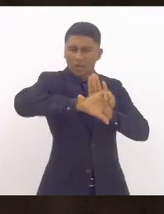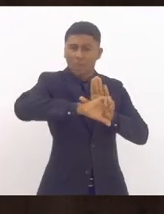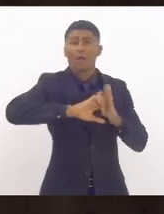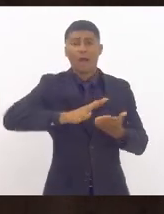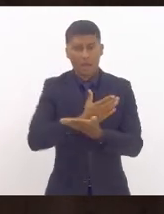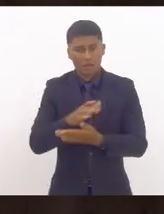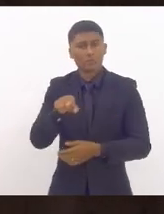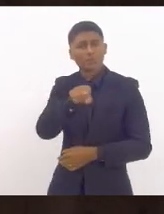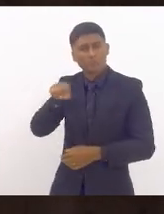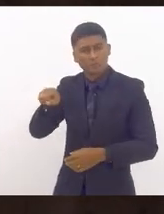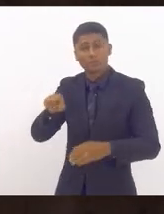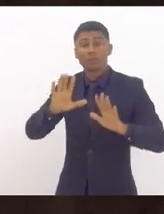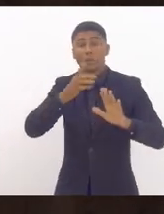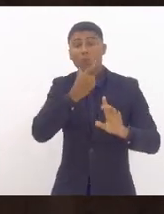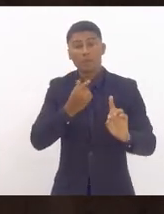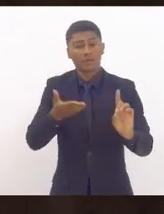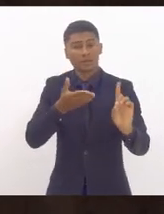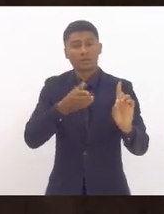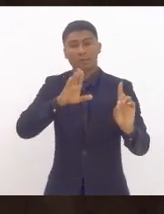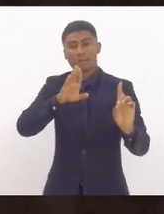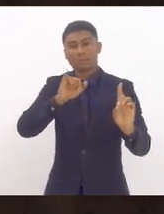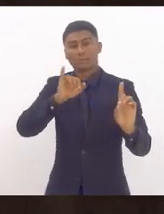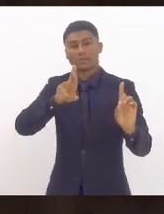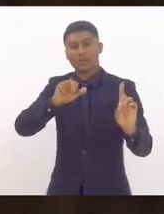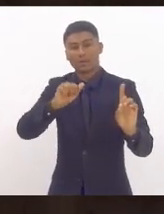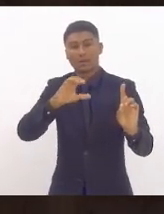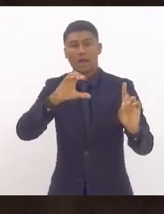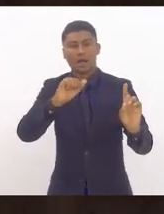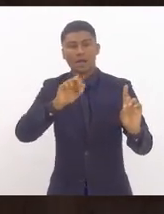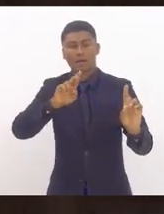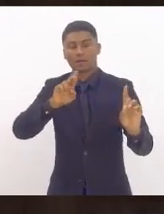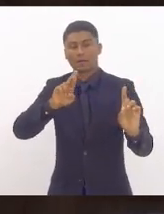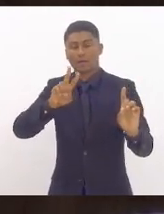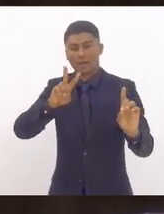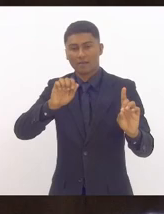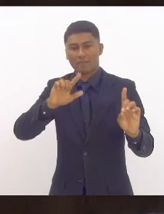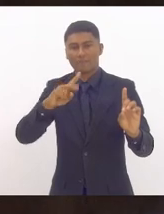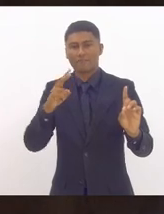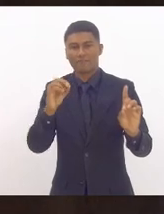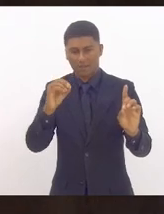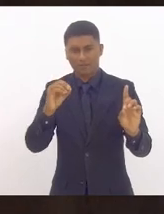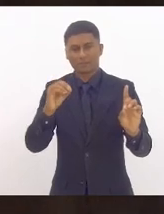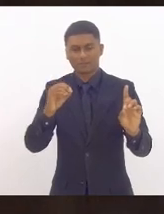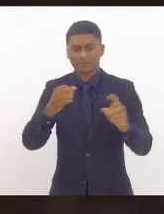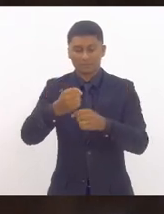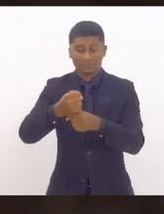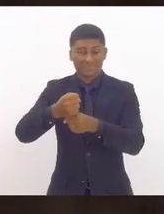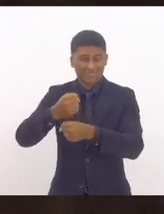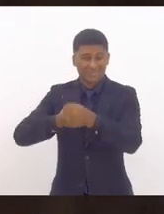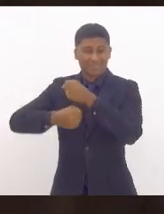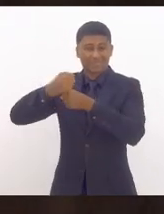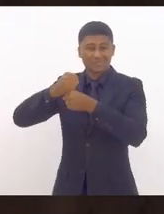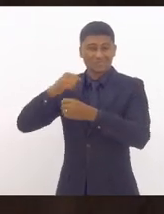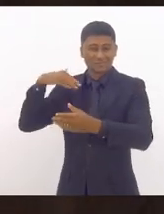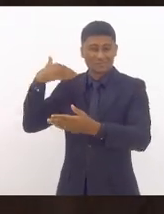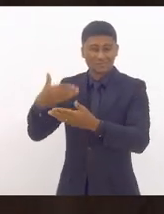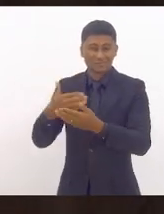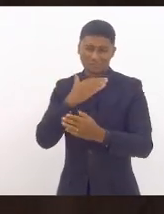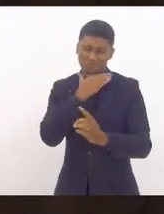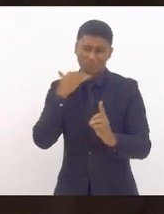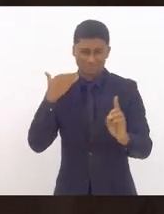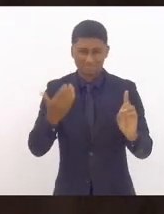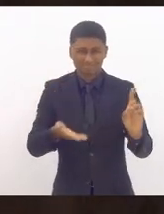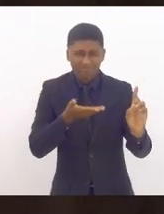Bira Carvalho, essa figura, senhor presidente, que nos deixou no final do último do ano, foi esse cara